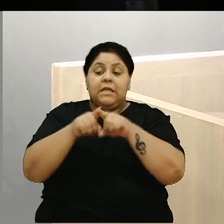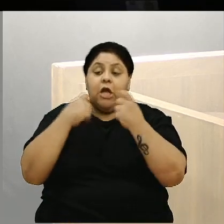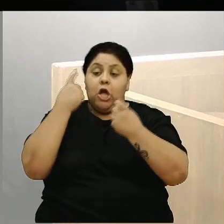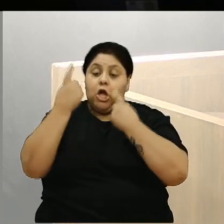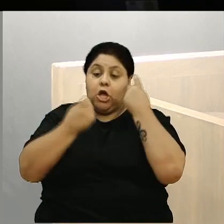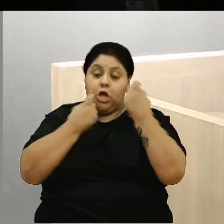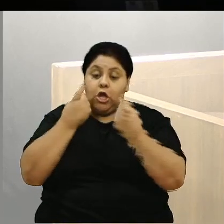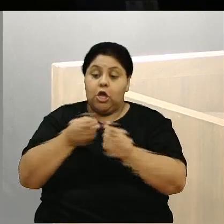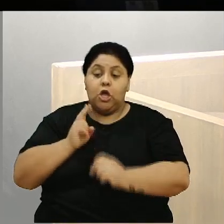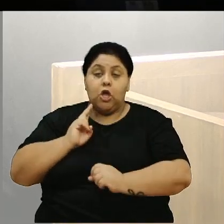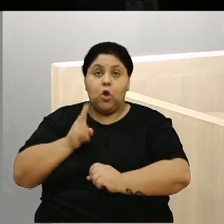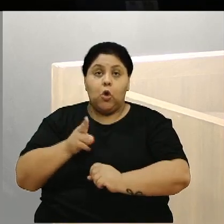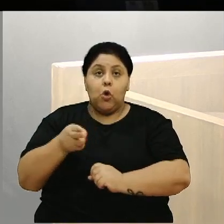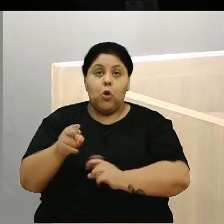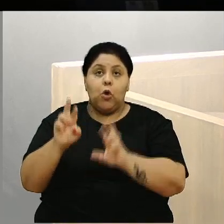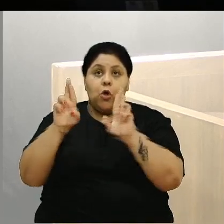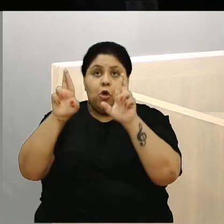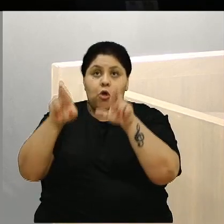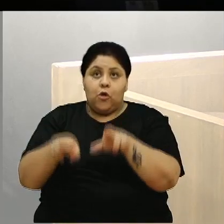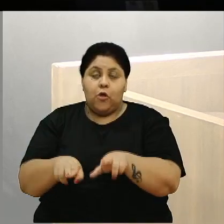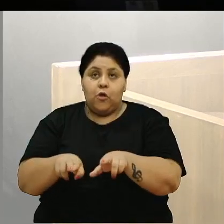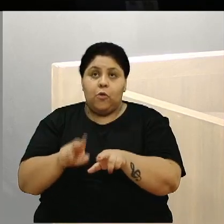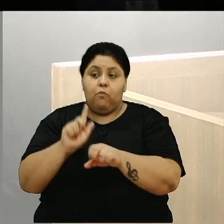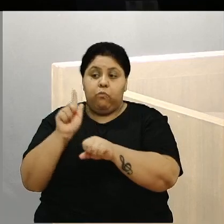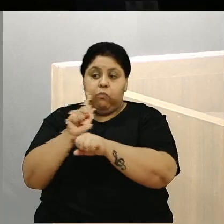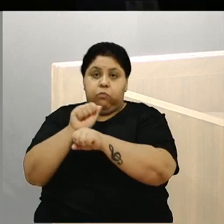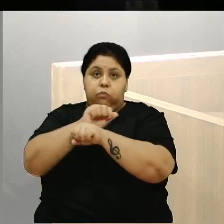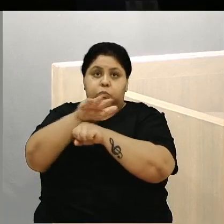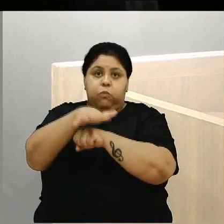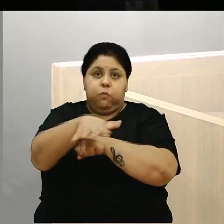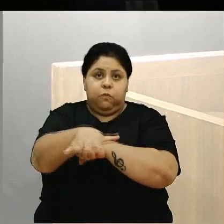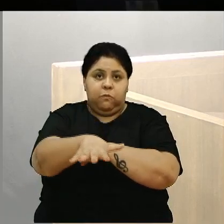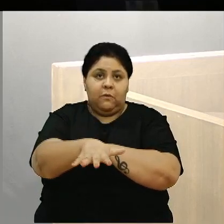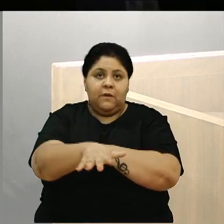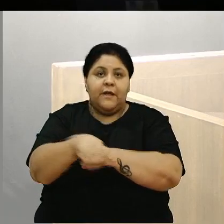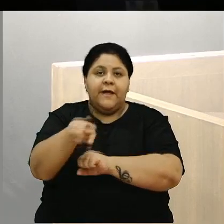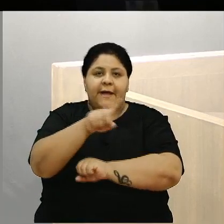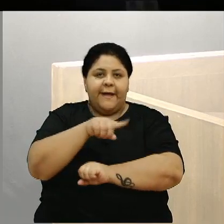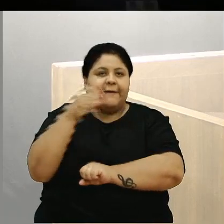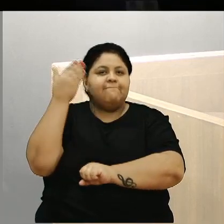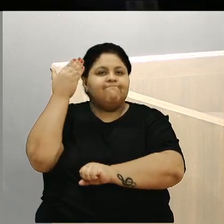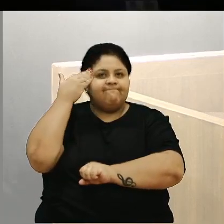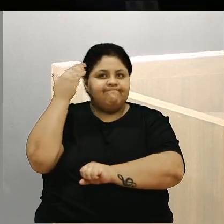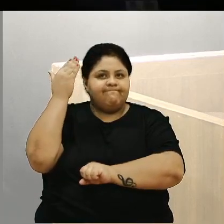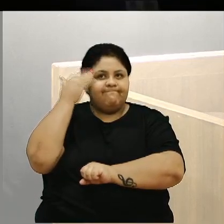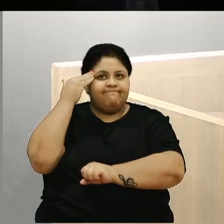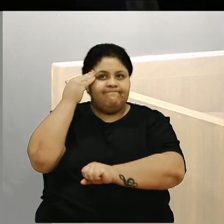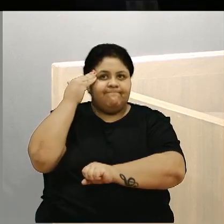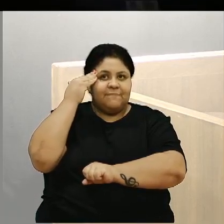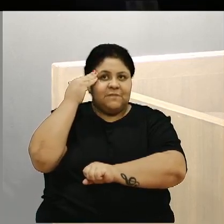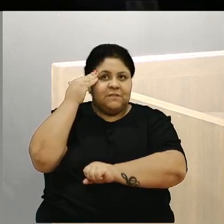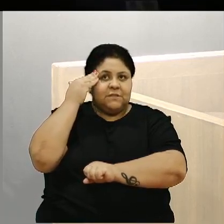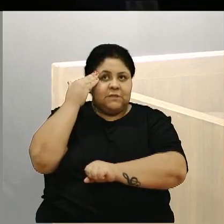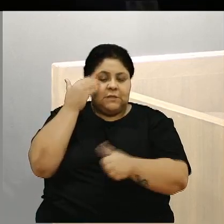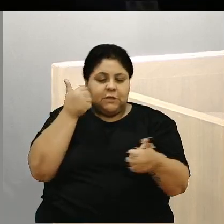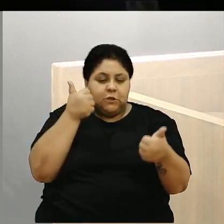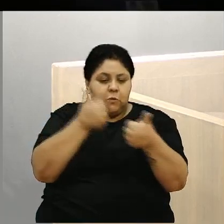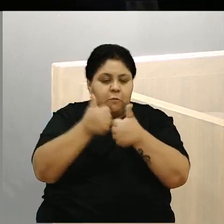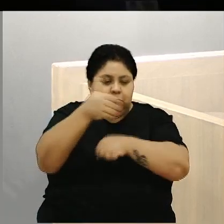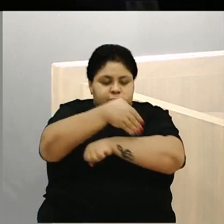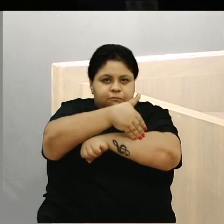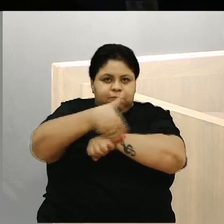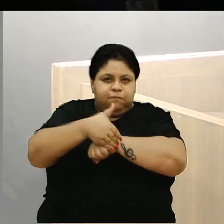que permanece a região de Galópolis. A gente sabe que aquela encosta está extremamente perigosa. A gente está falando